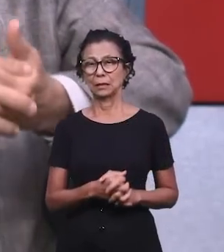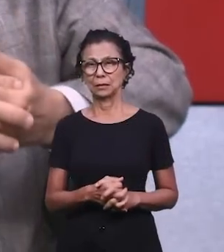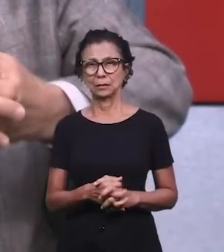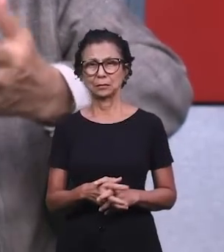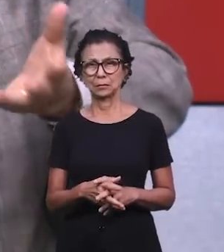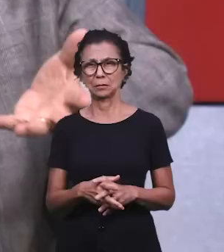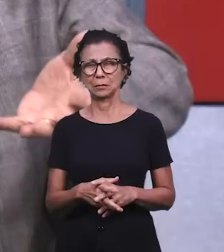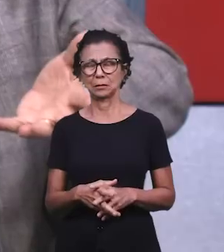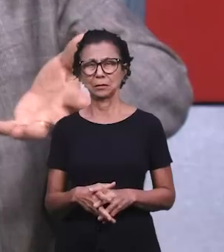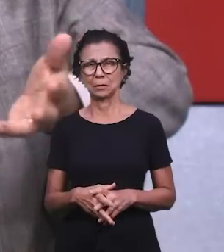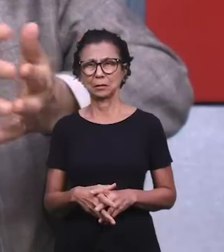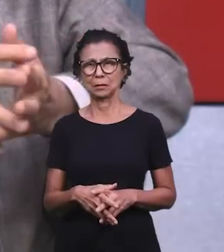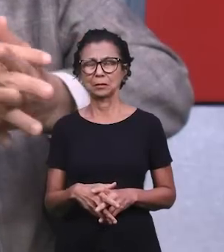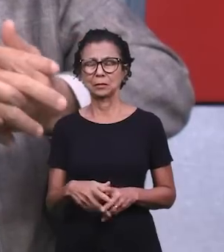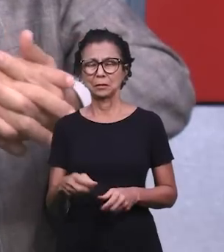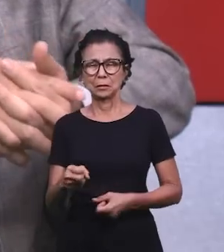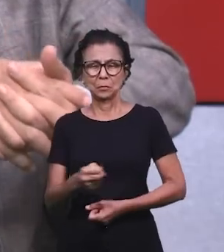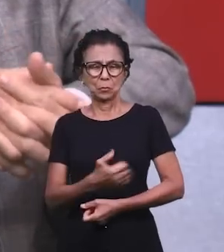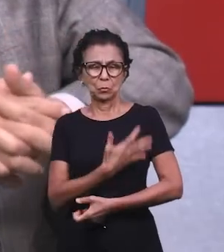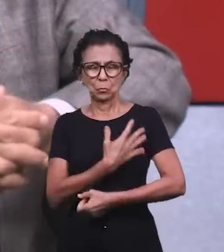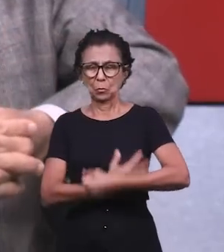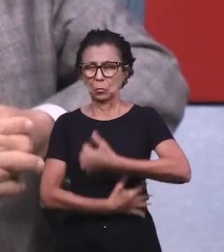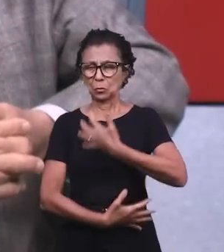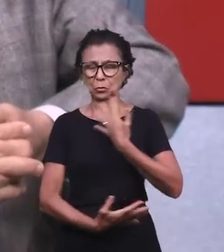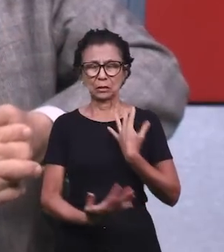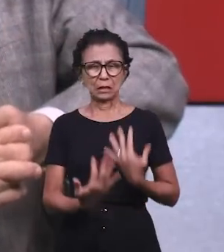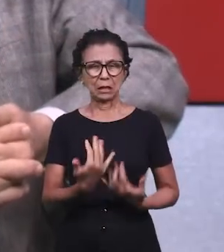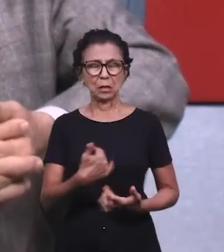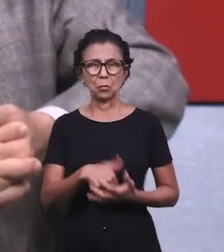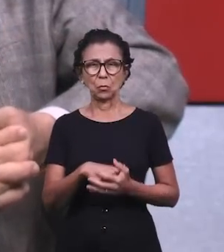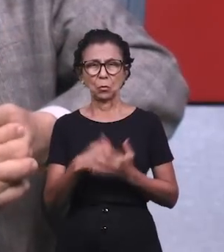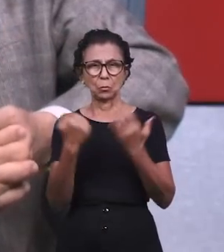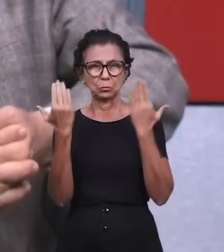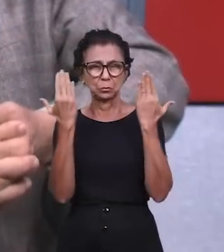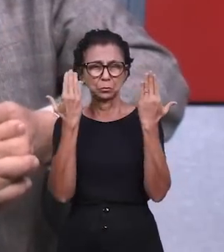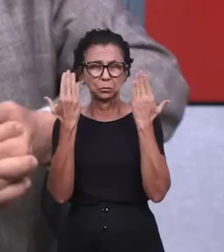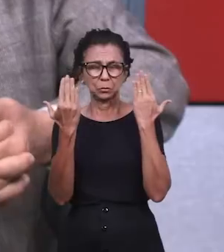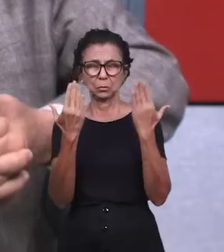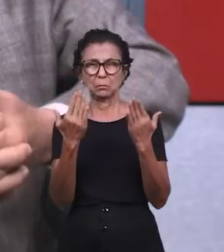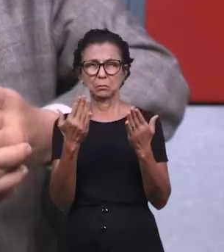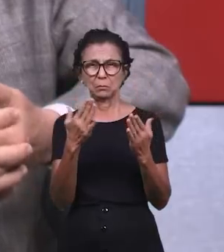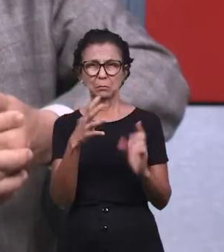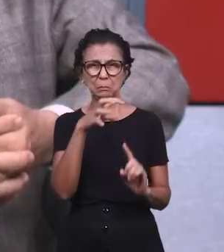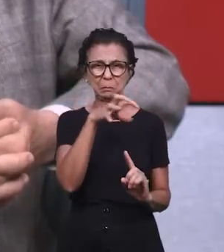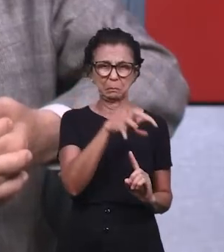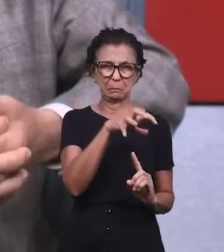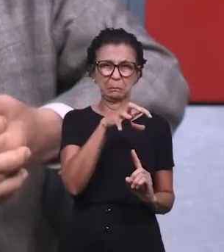emocionais, psicológicos, mas geralmente uma opressão. E eu queria que o Senhor